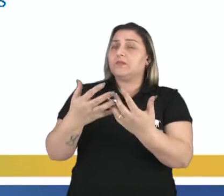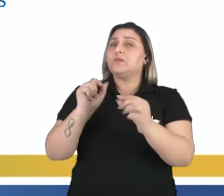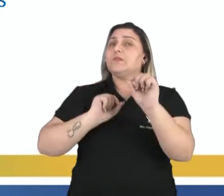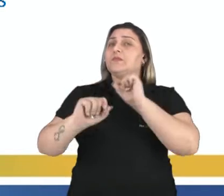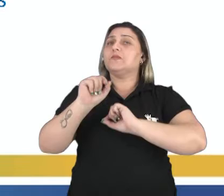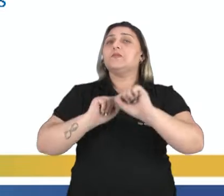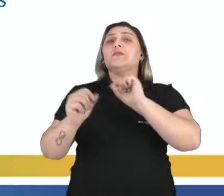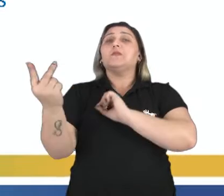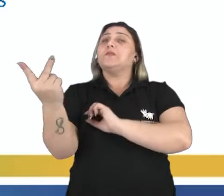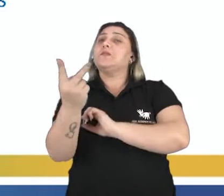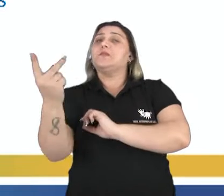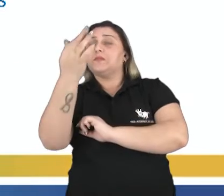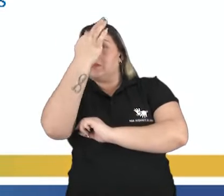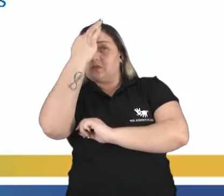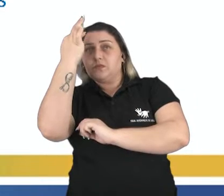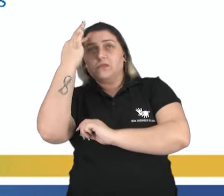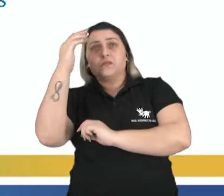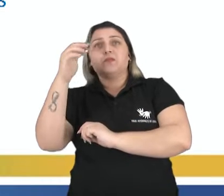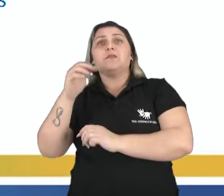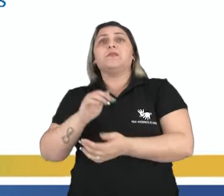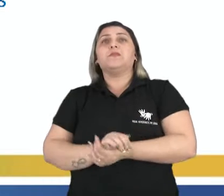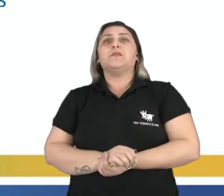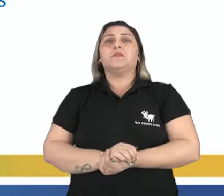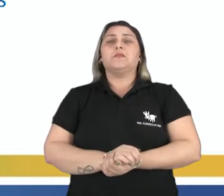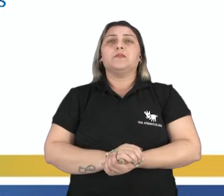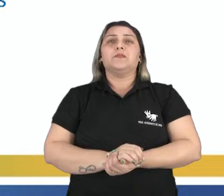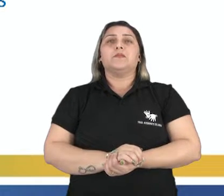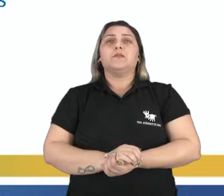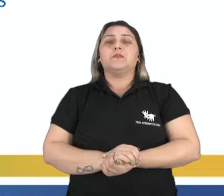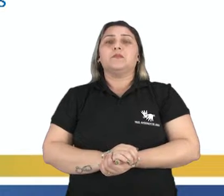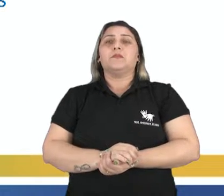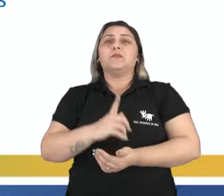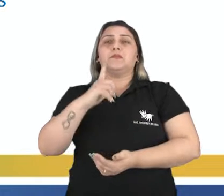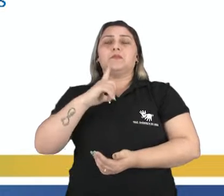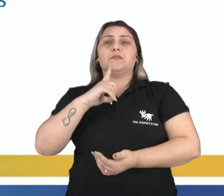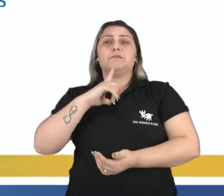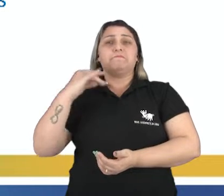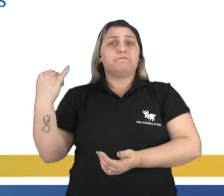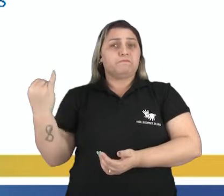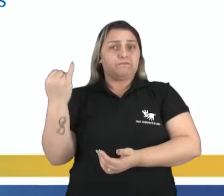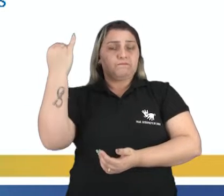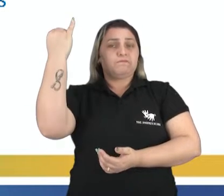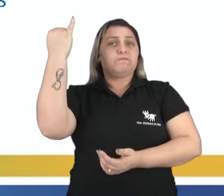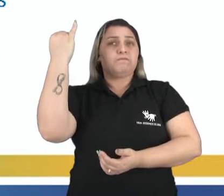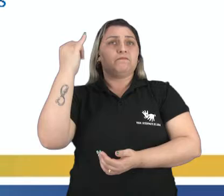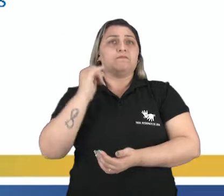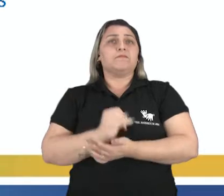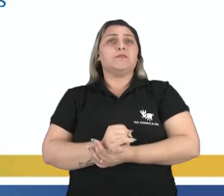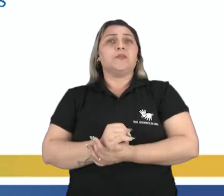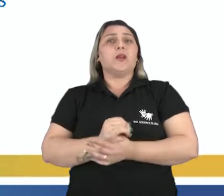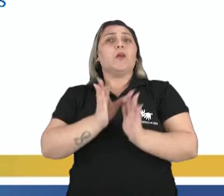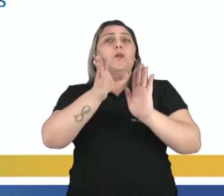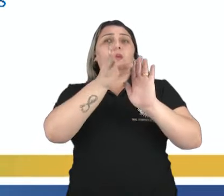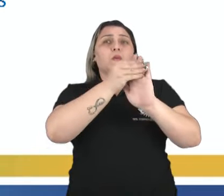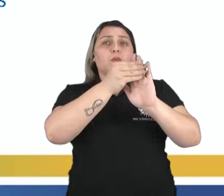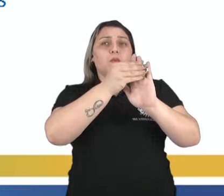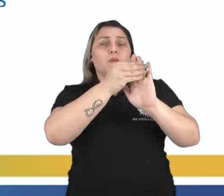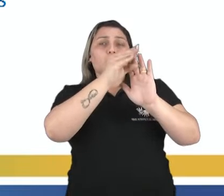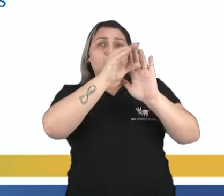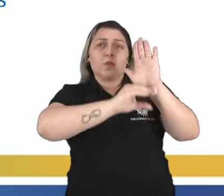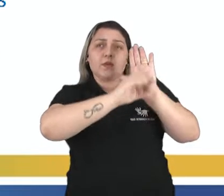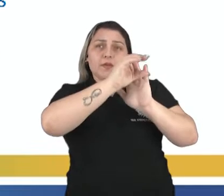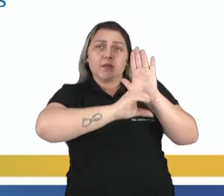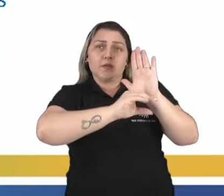que Guattari e Deleuze vai colocar uma coisa muito importante aí, o conceito,